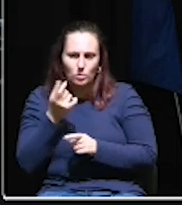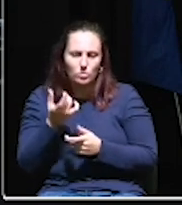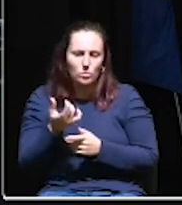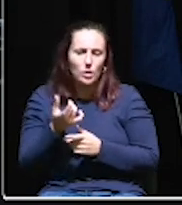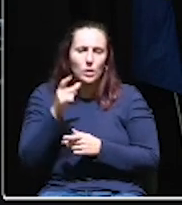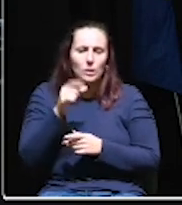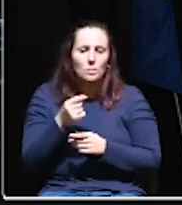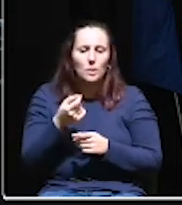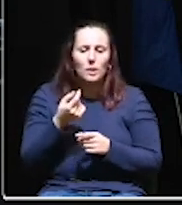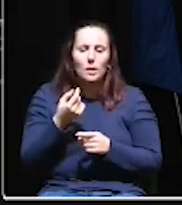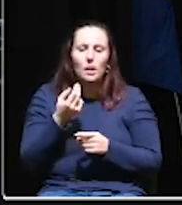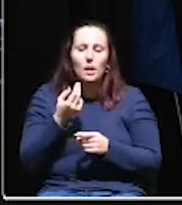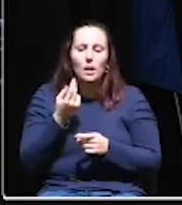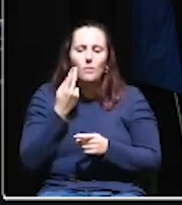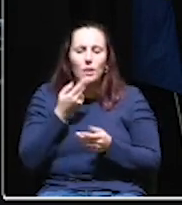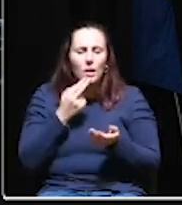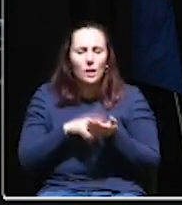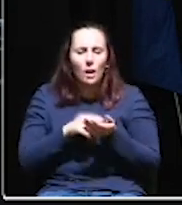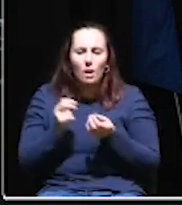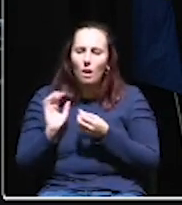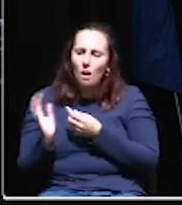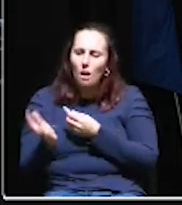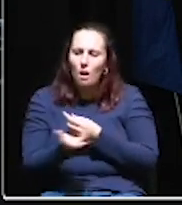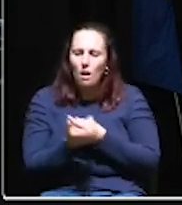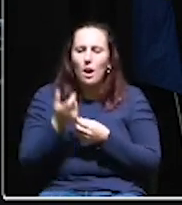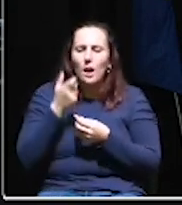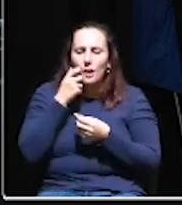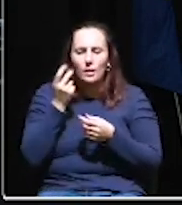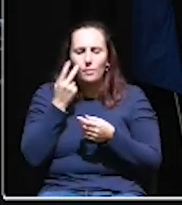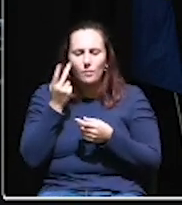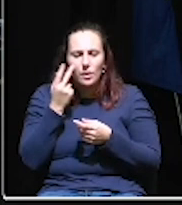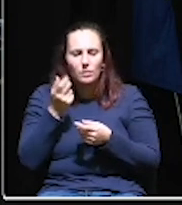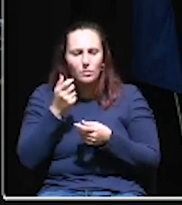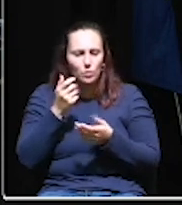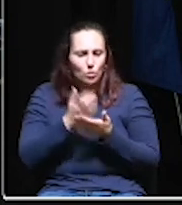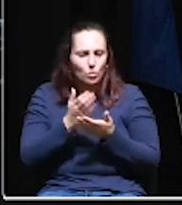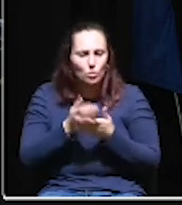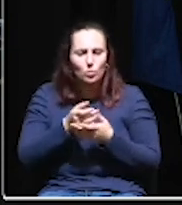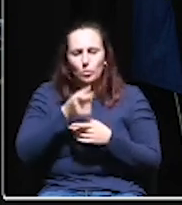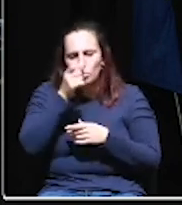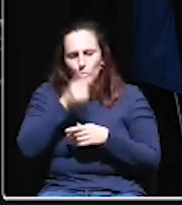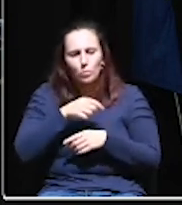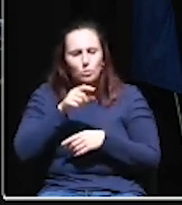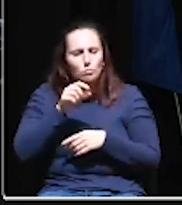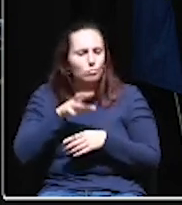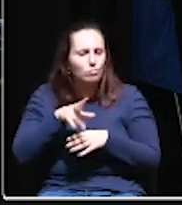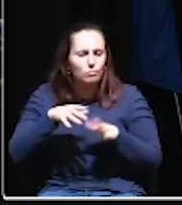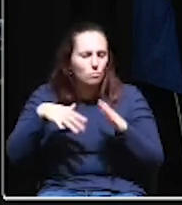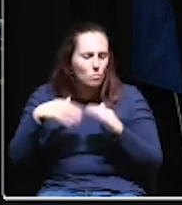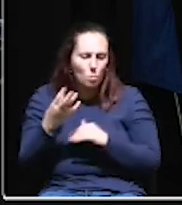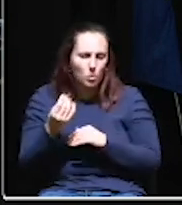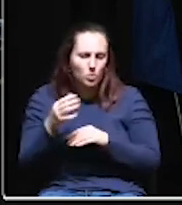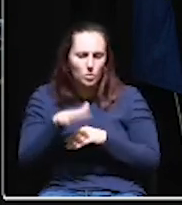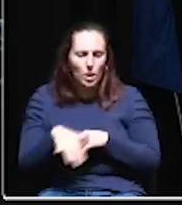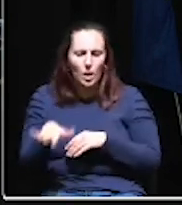a realidade no terreno, na cidade, onde vivem, trabalham e estudam milhares de pessoas do distrito da área metropolitana de Lisboa. Em